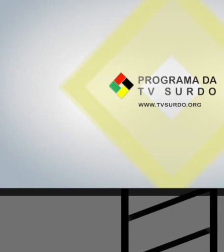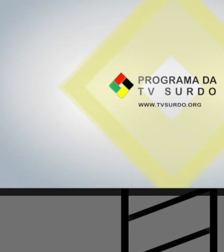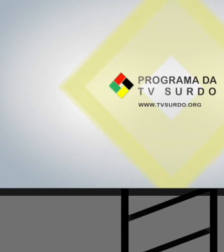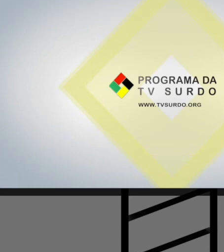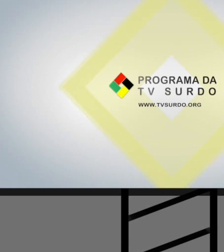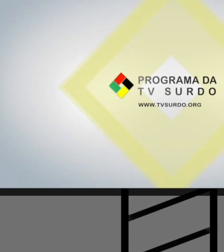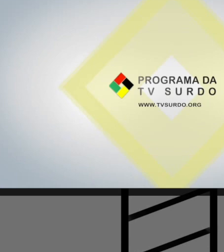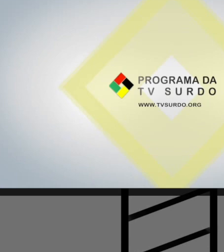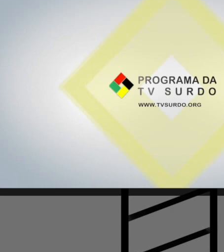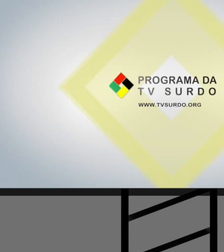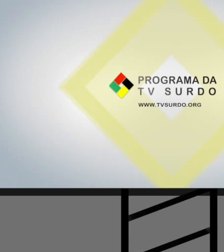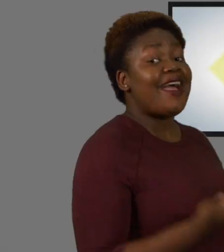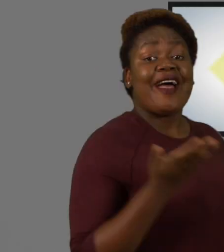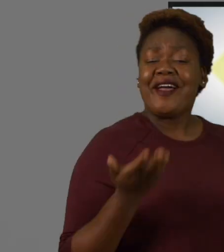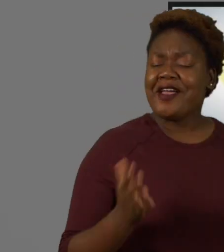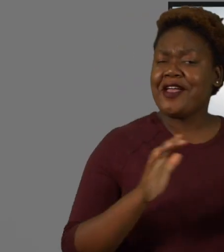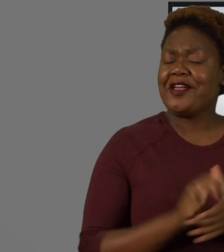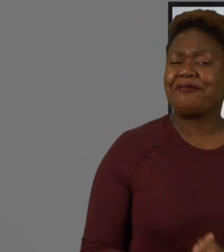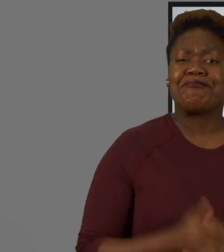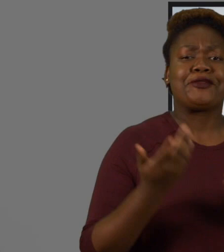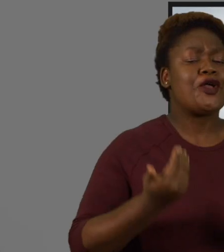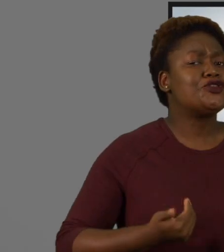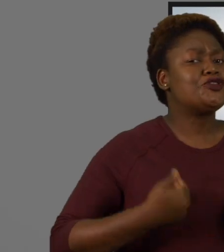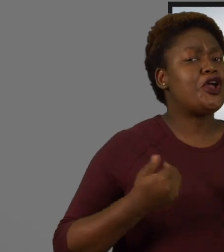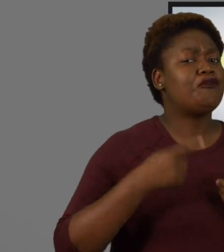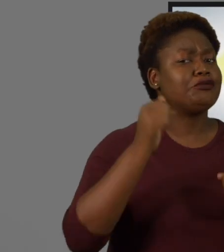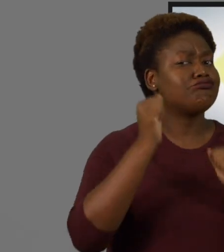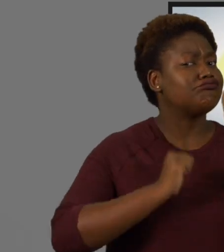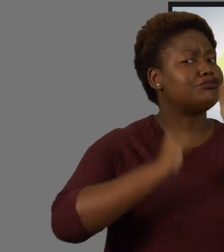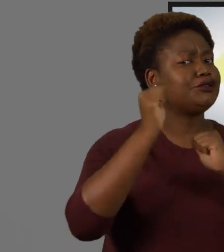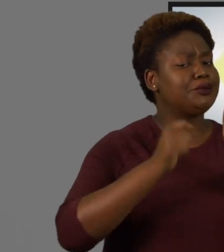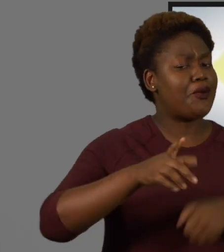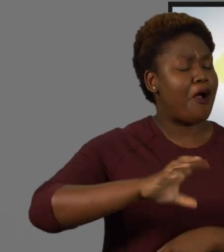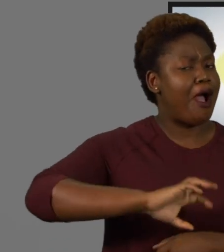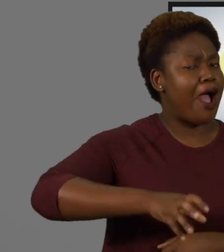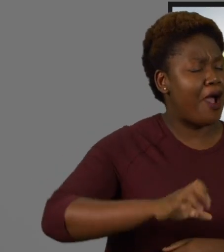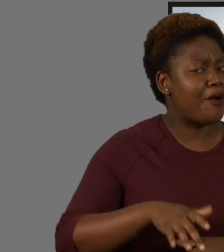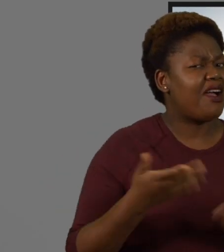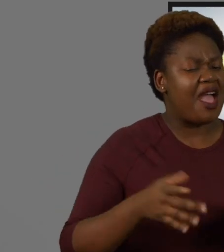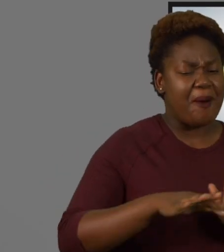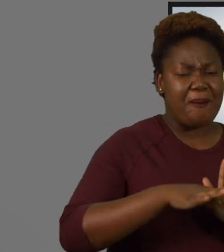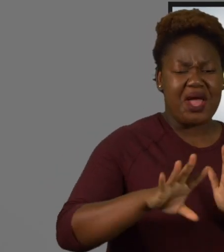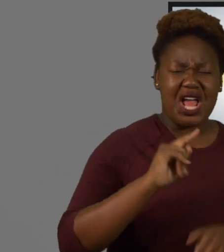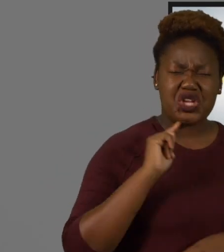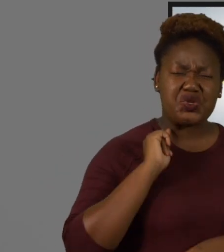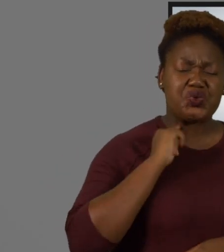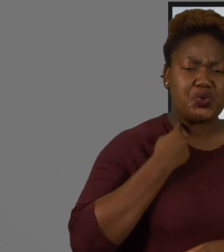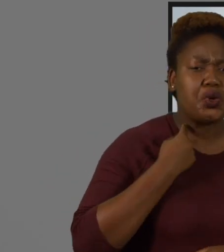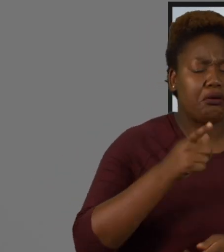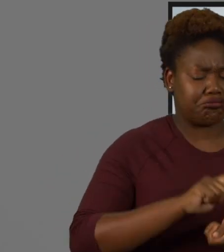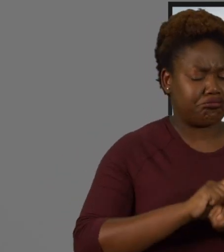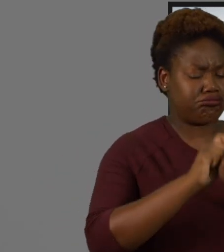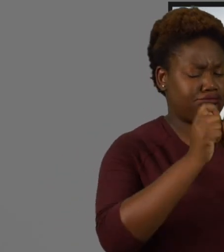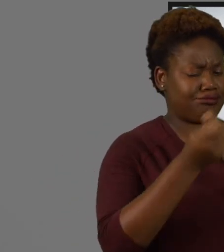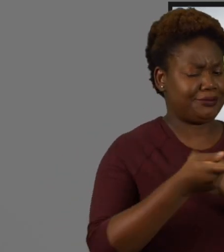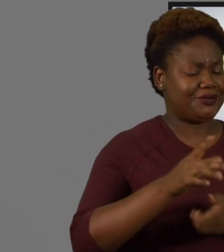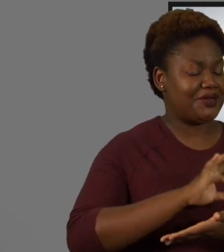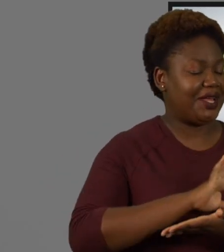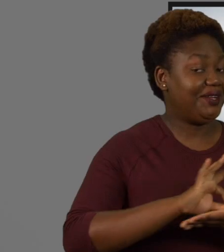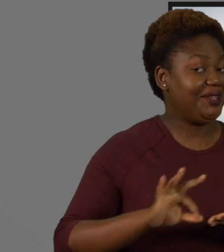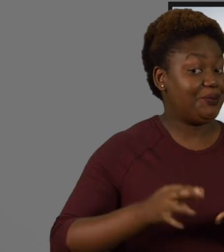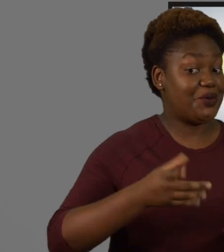rios e mar. Para garantir o acesso ao precioso líquido, jovem cria uma máquina que transforma a água turva e